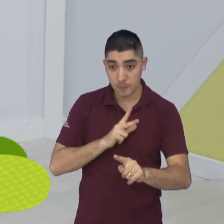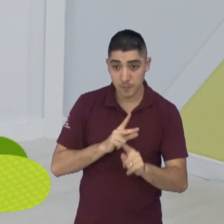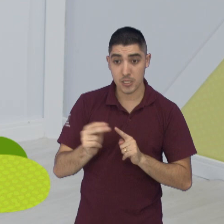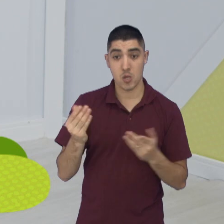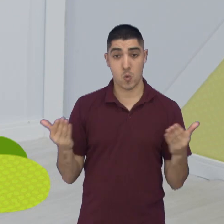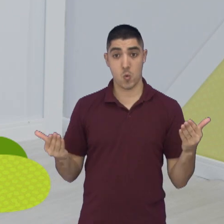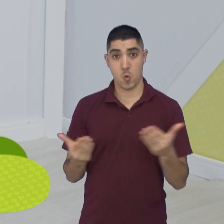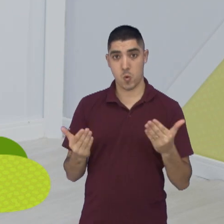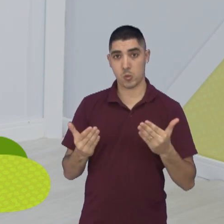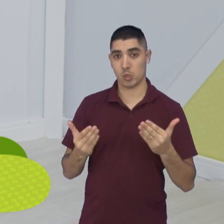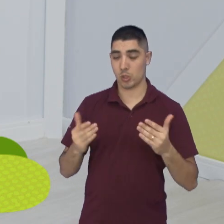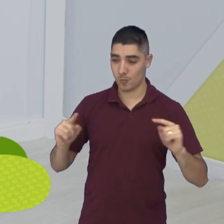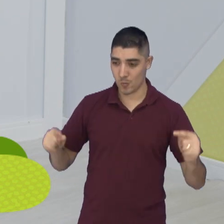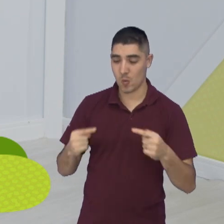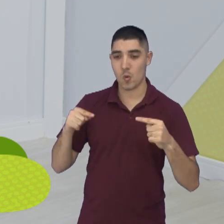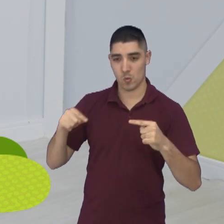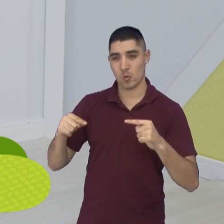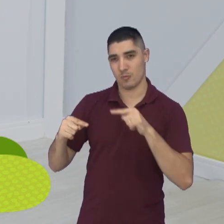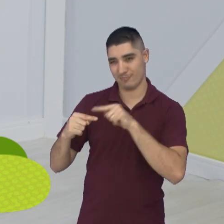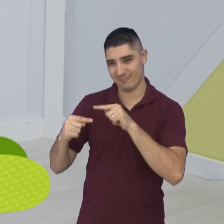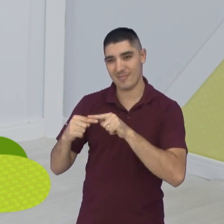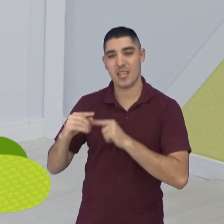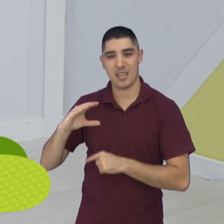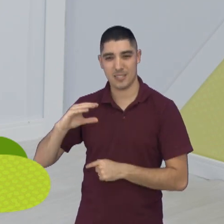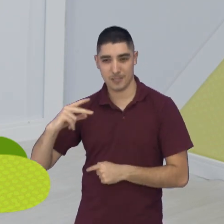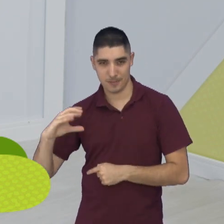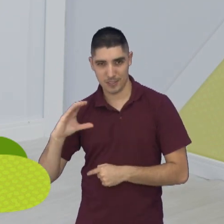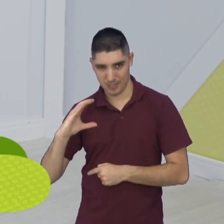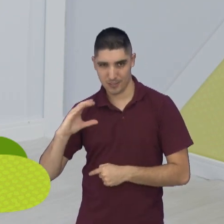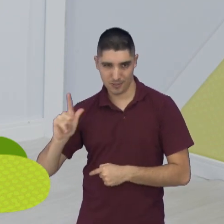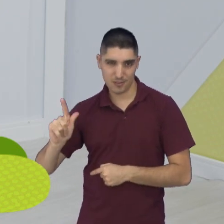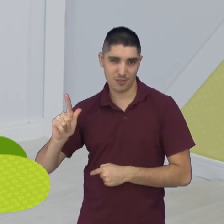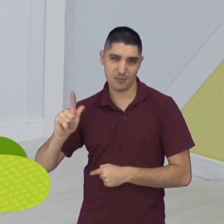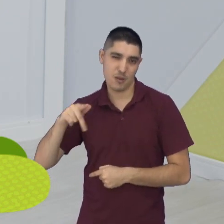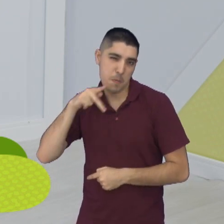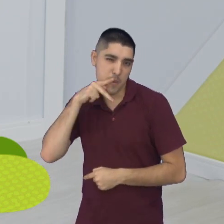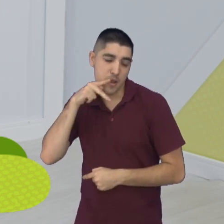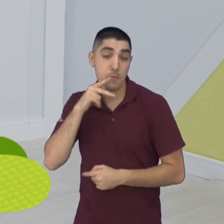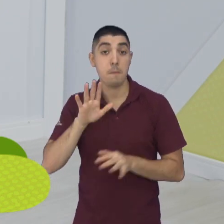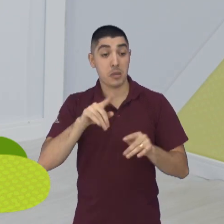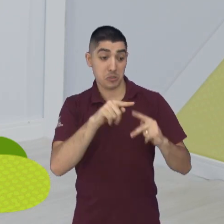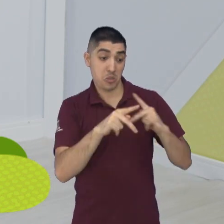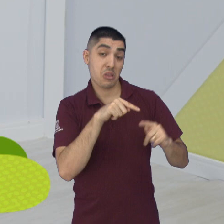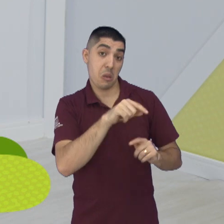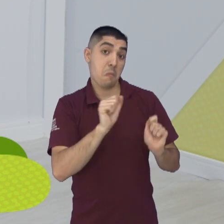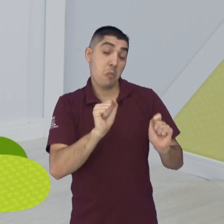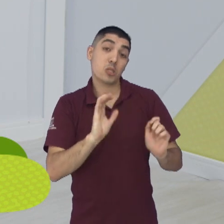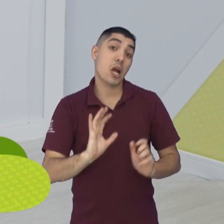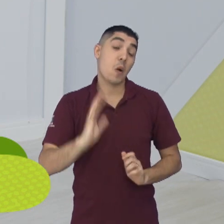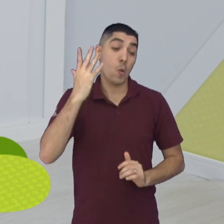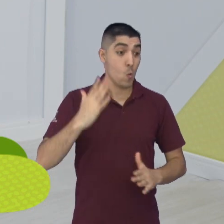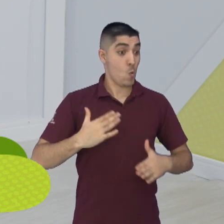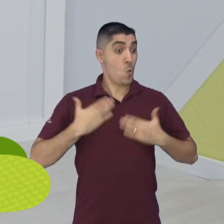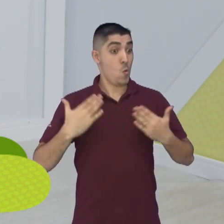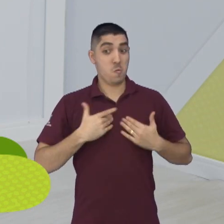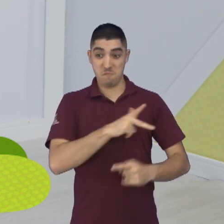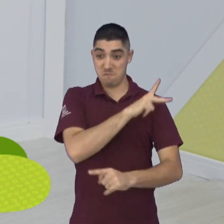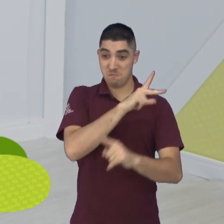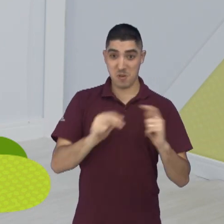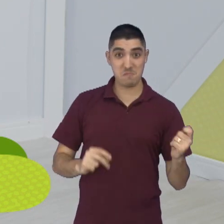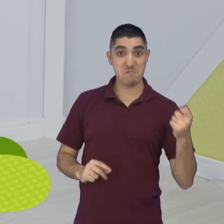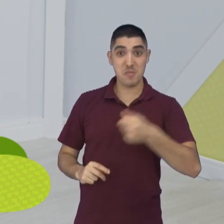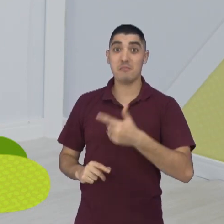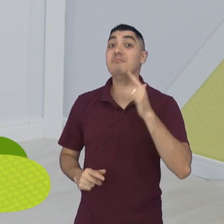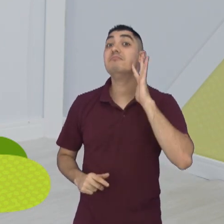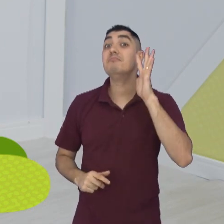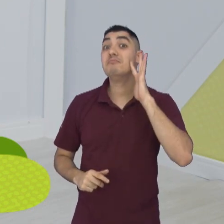Unifacisa, mas hoje é mais complicado em relação à Fortaleza, mas o basquete também é uma caixinha de surpresas, tudo pode acontecer, quem sabe São José se